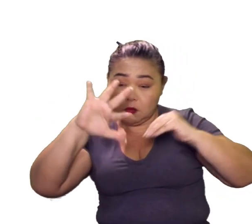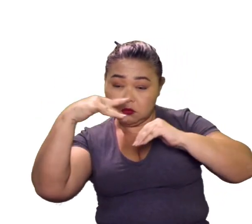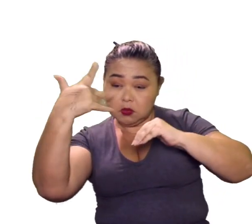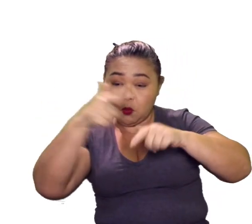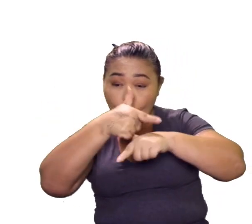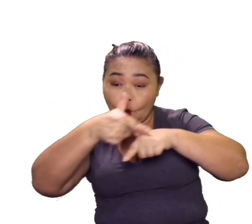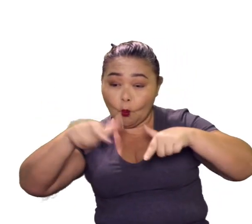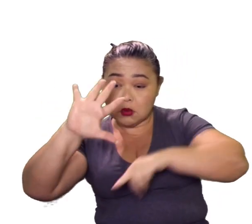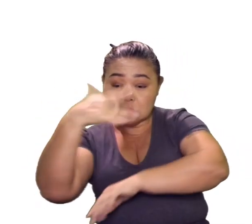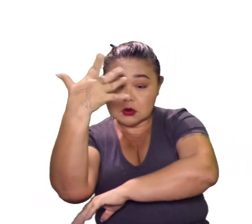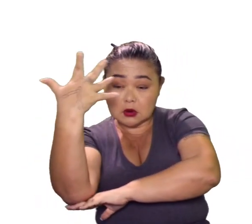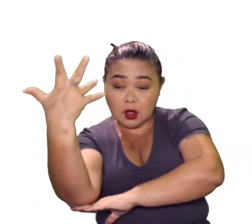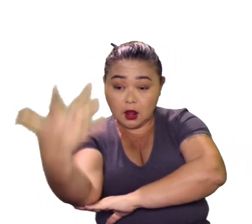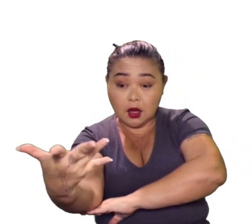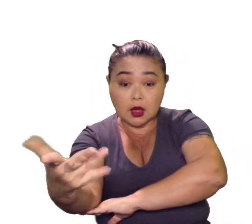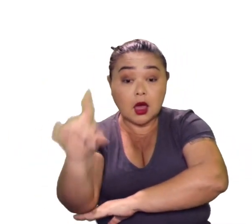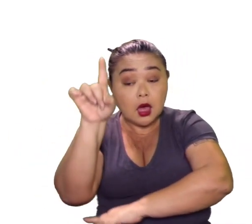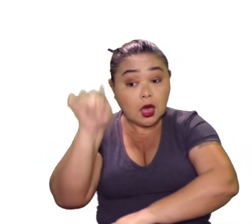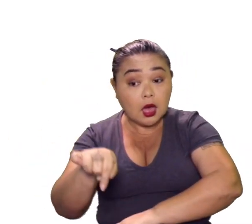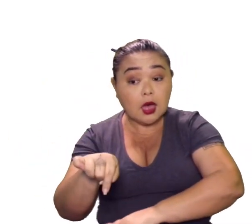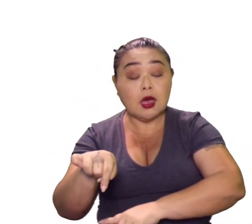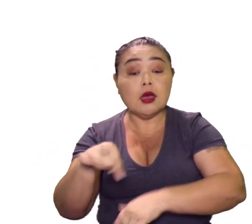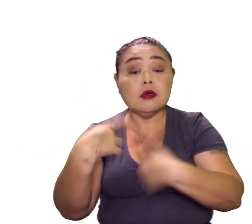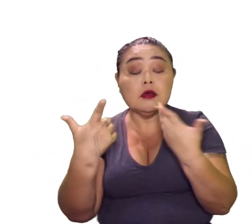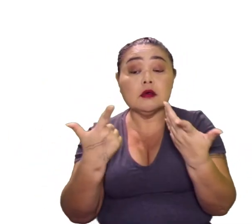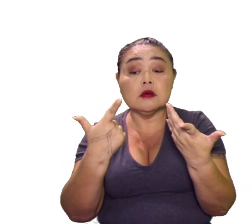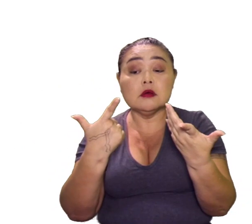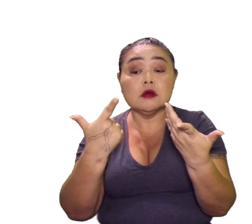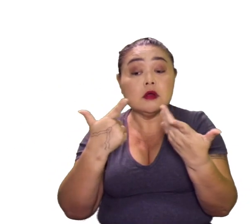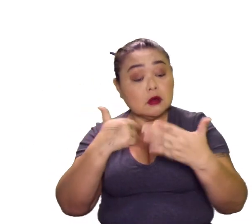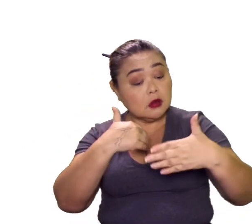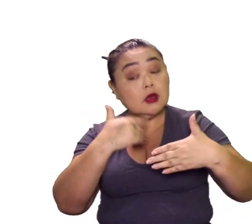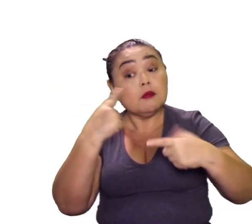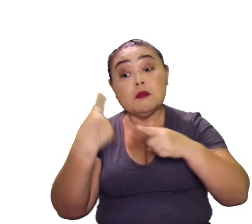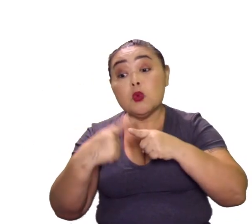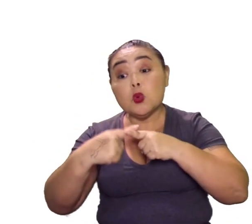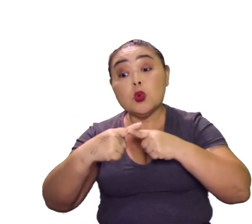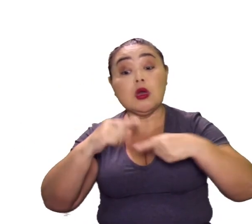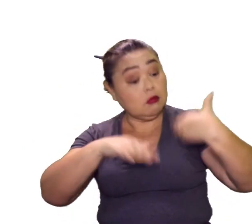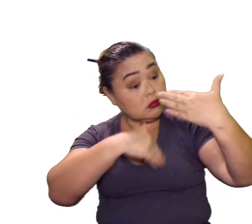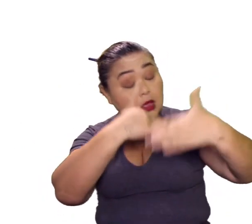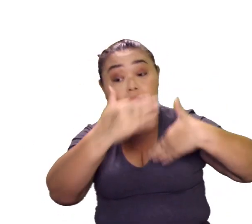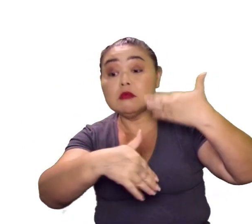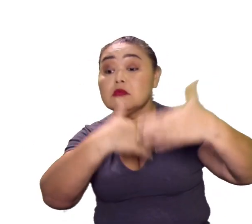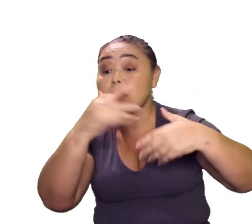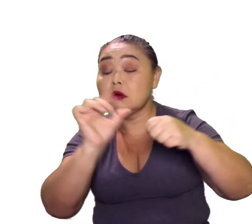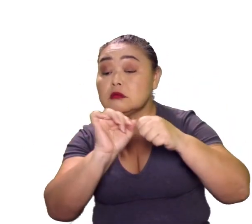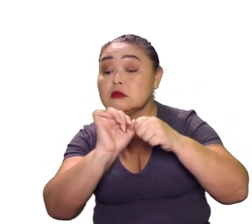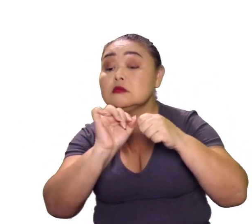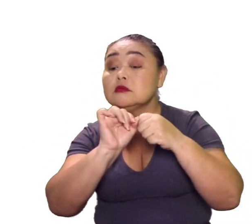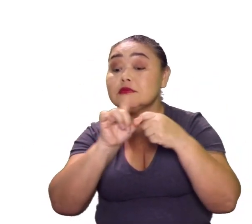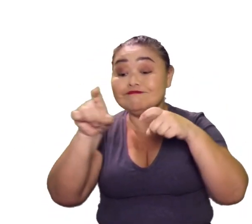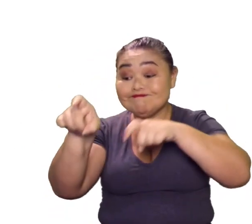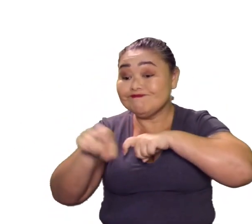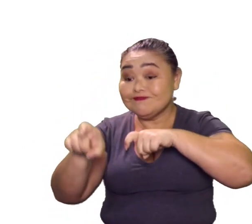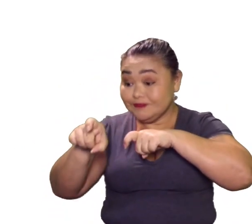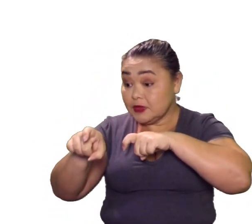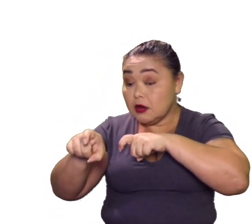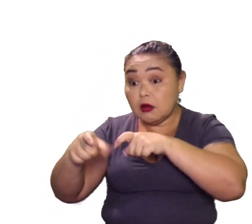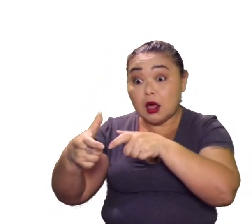ou de desmatamento é justamente com o avanço e o aumento da produção